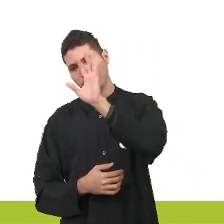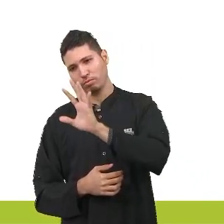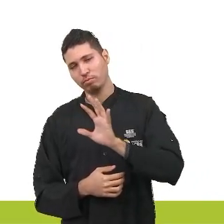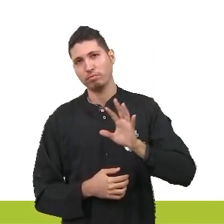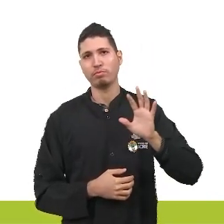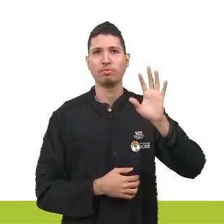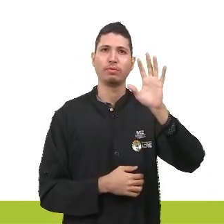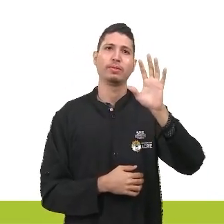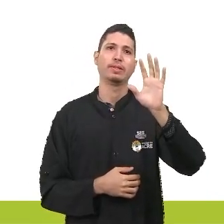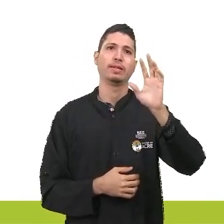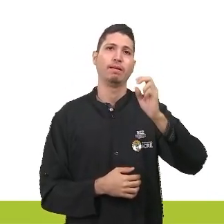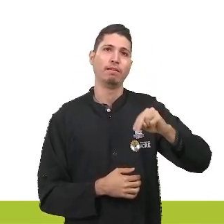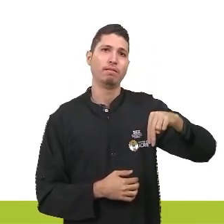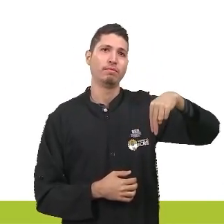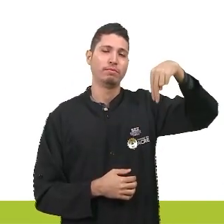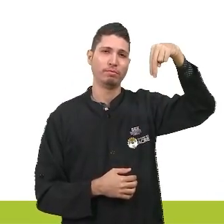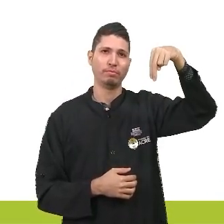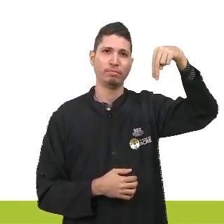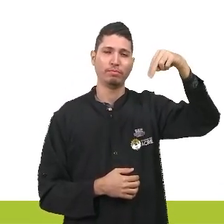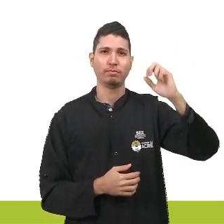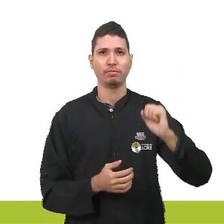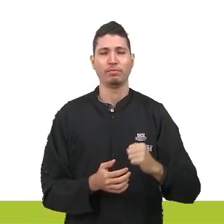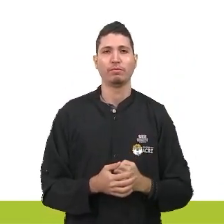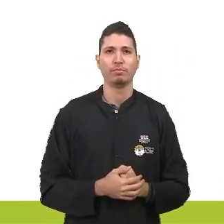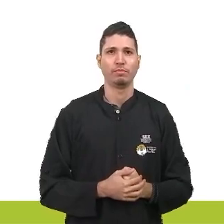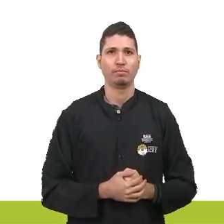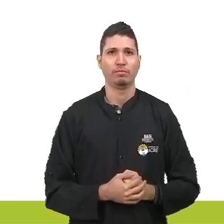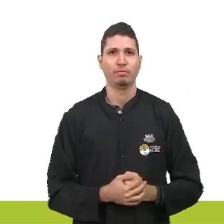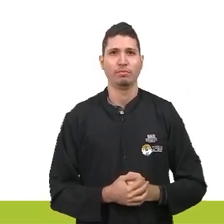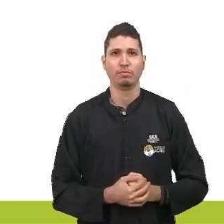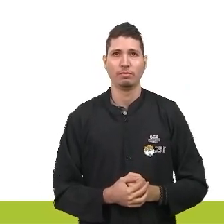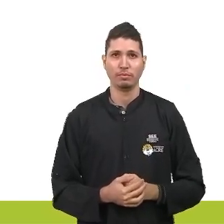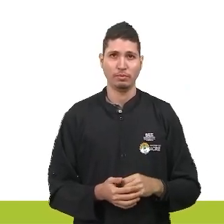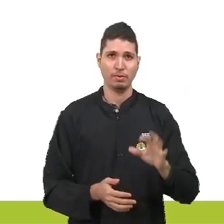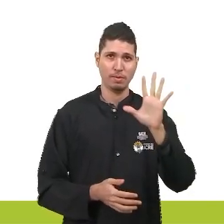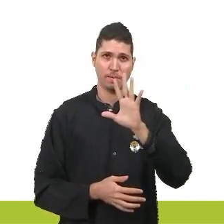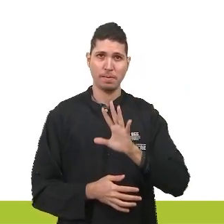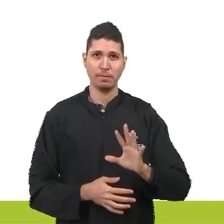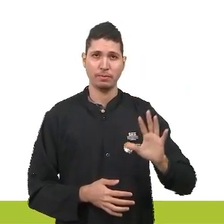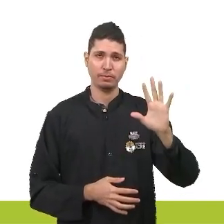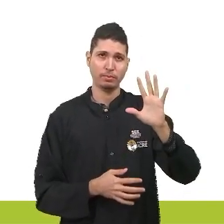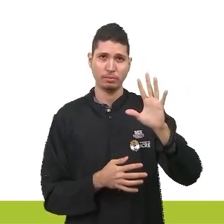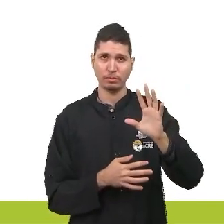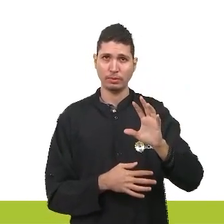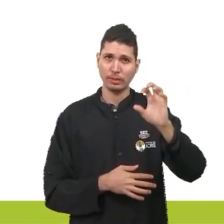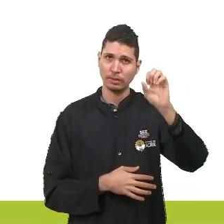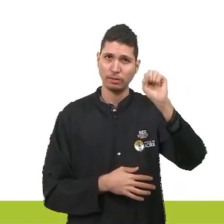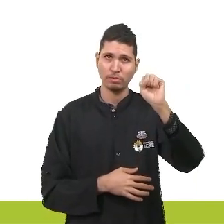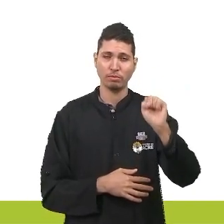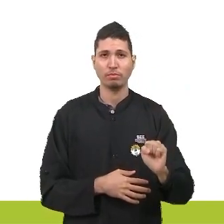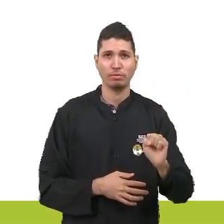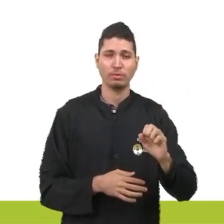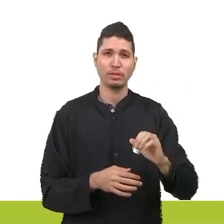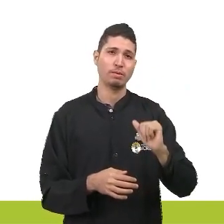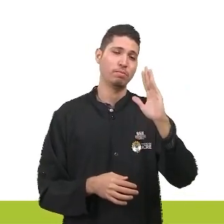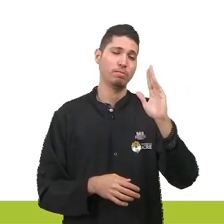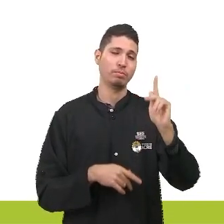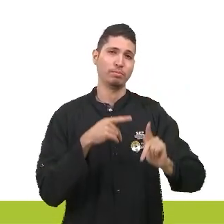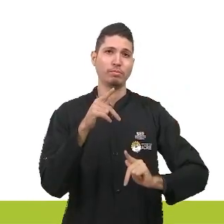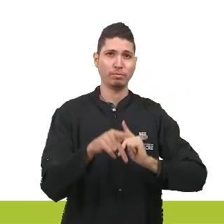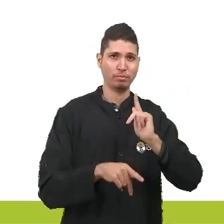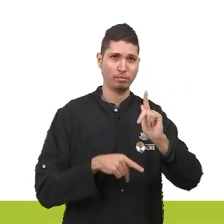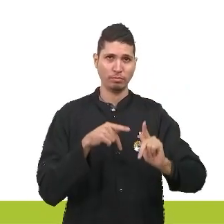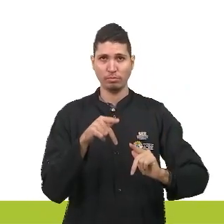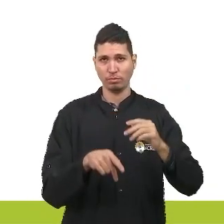Norte, nós temos ali a região Sudeste com a maior população, né, 41,8%